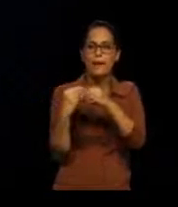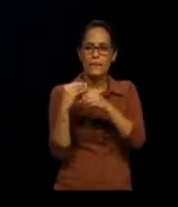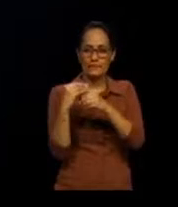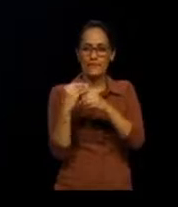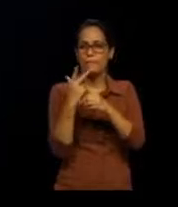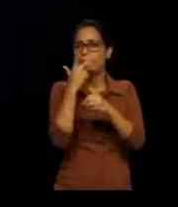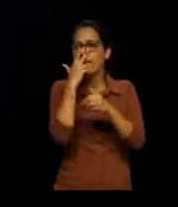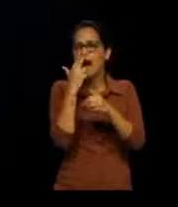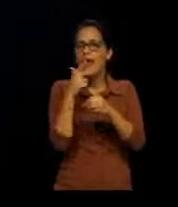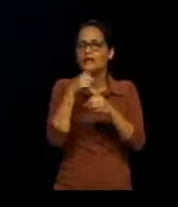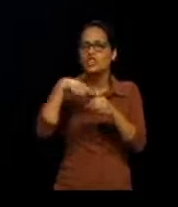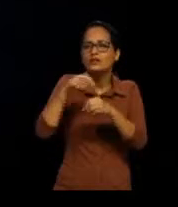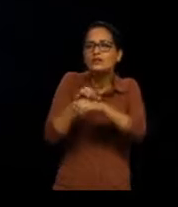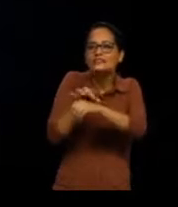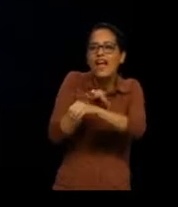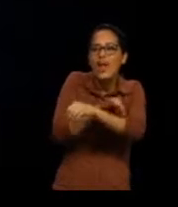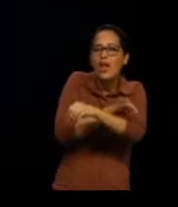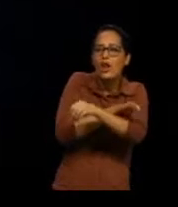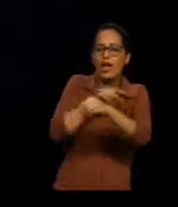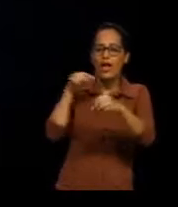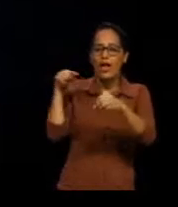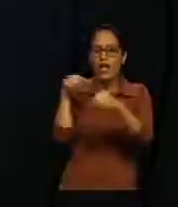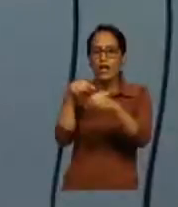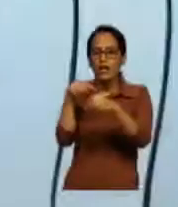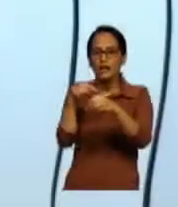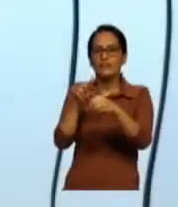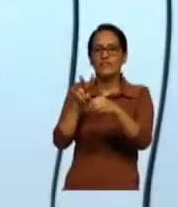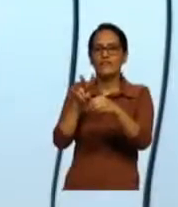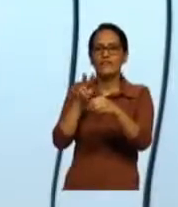nossas células. E isso vai fazer com que